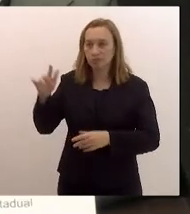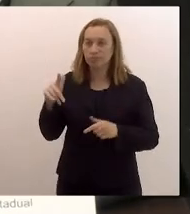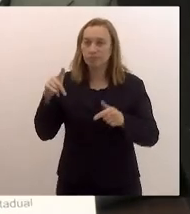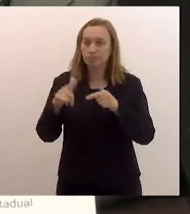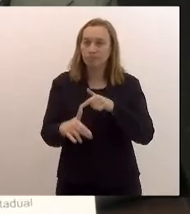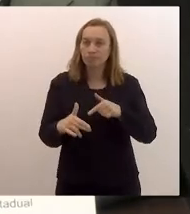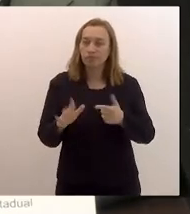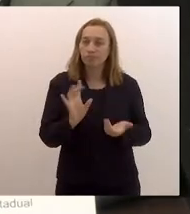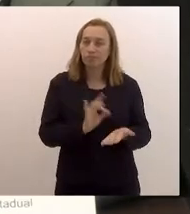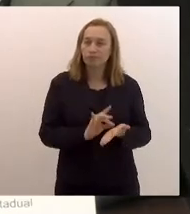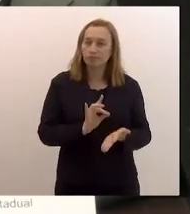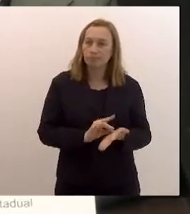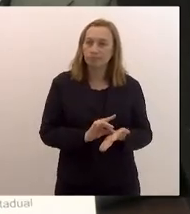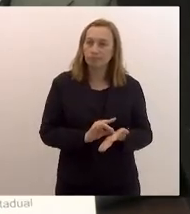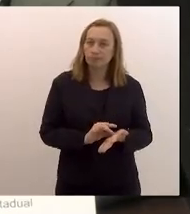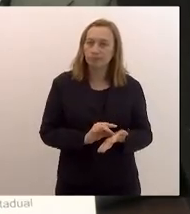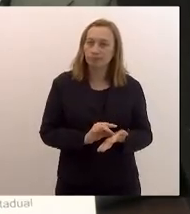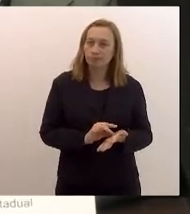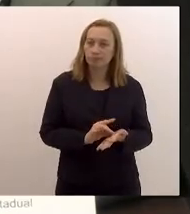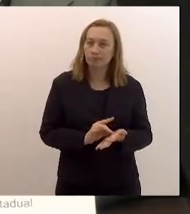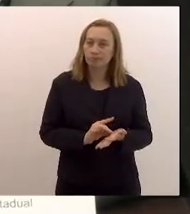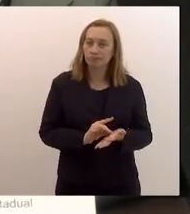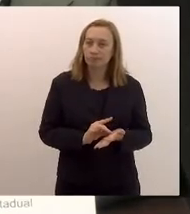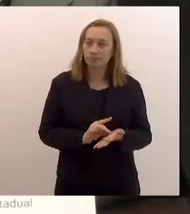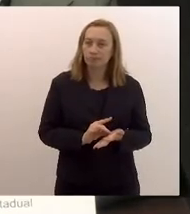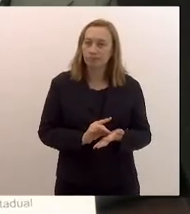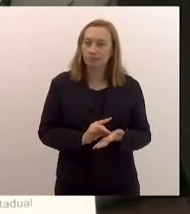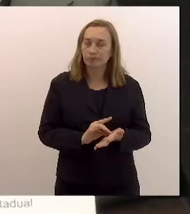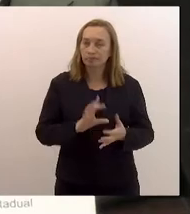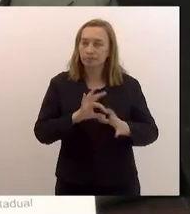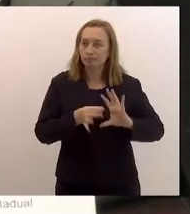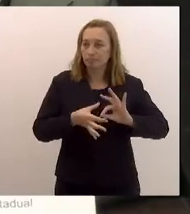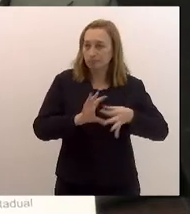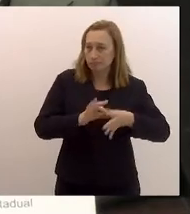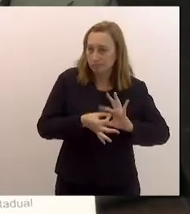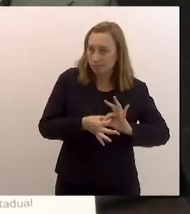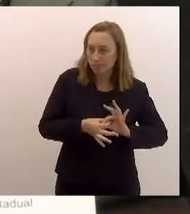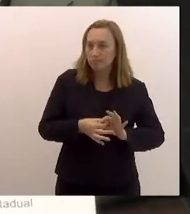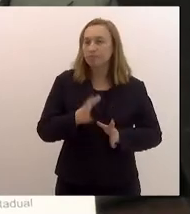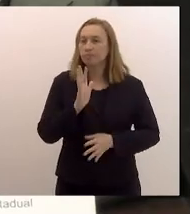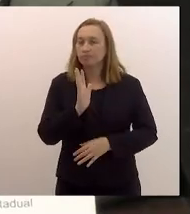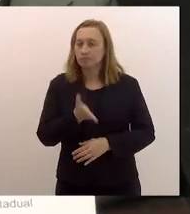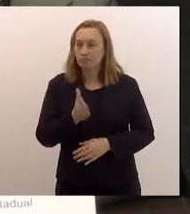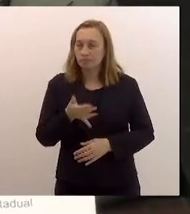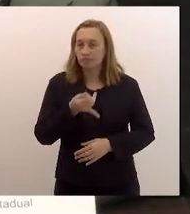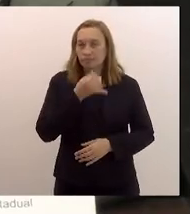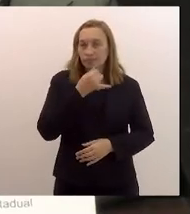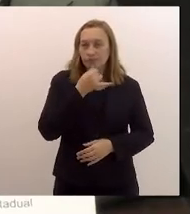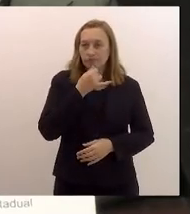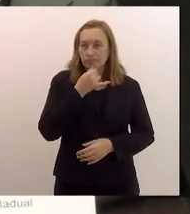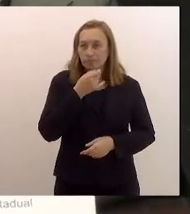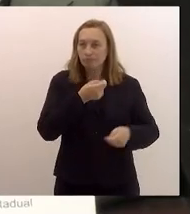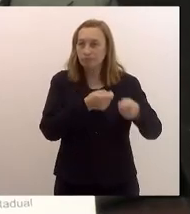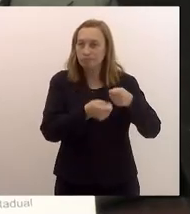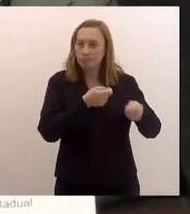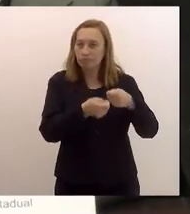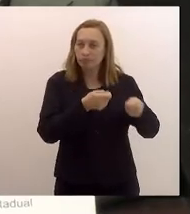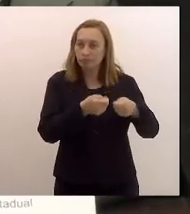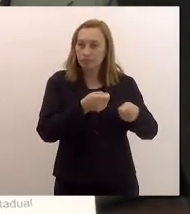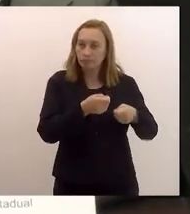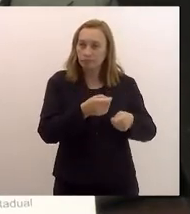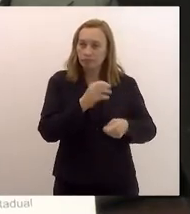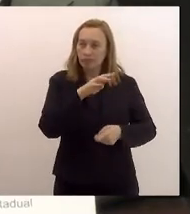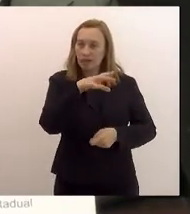esta verdadeira aberração no contexto de um processo que é deplorável já que há entre o sistema elétrico Brasileiro